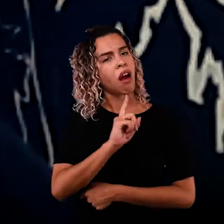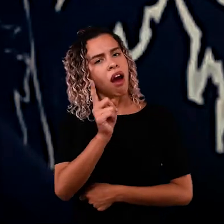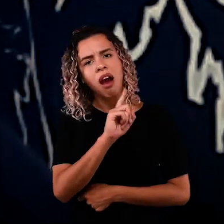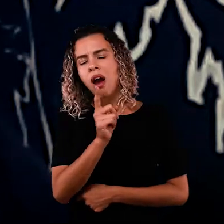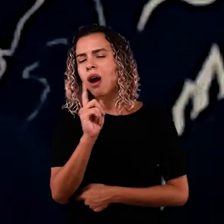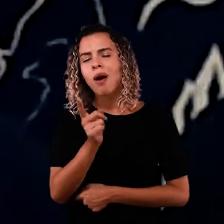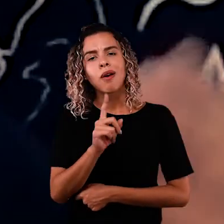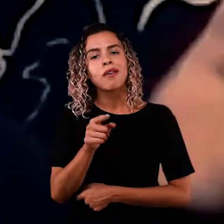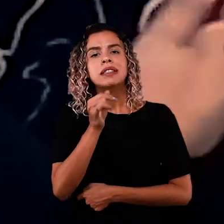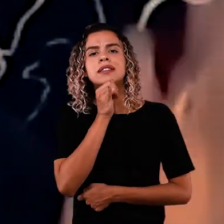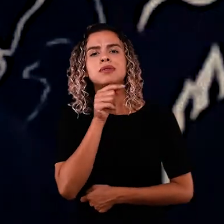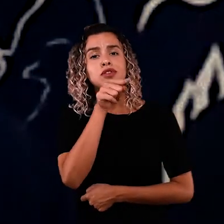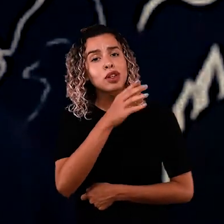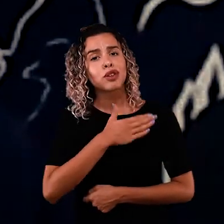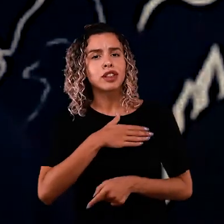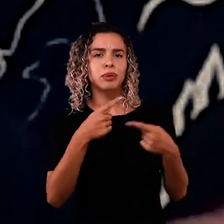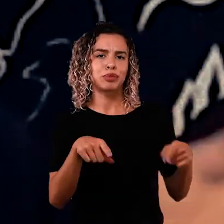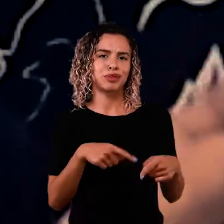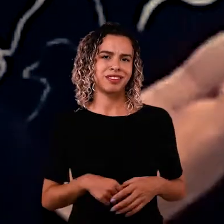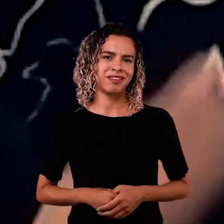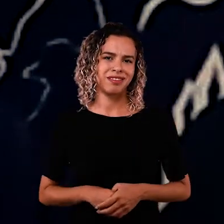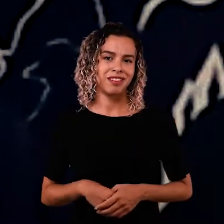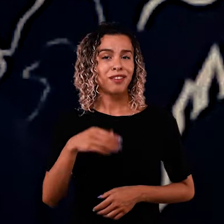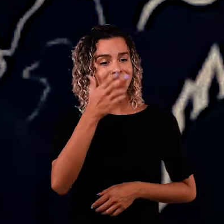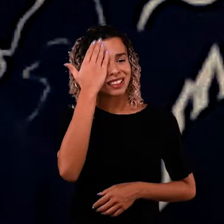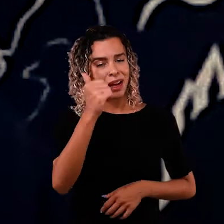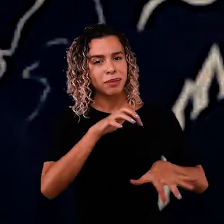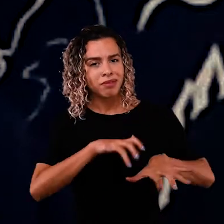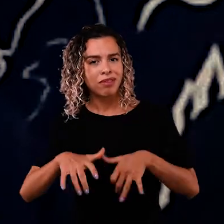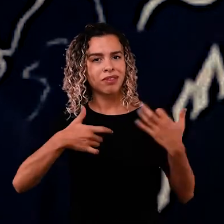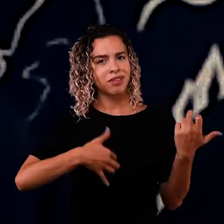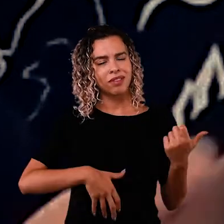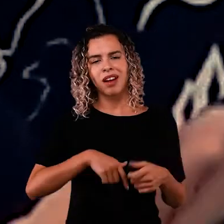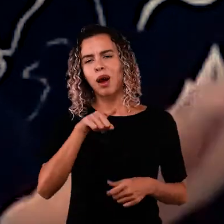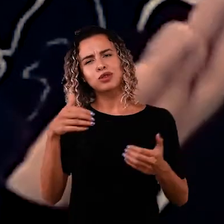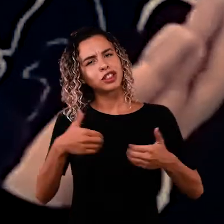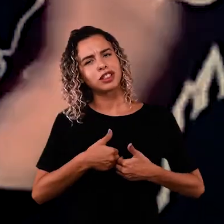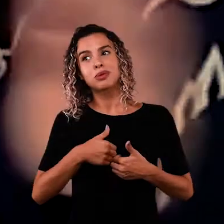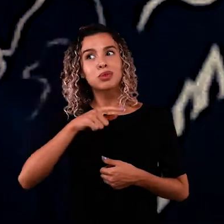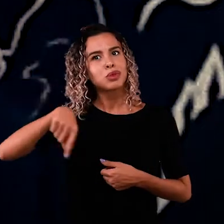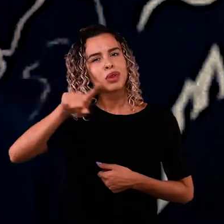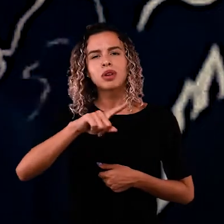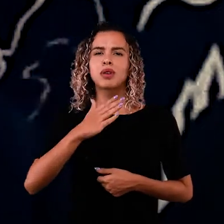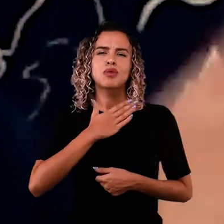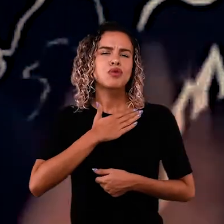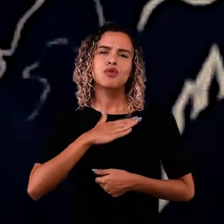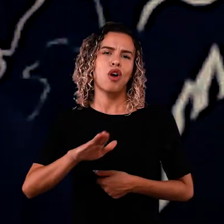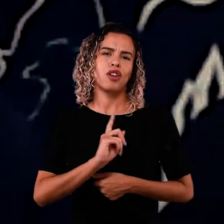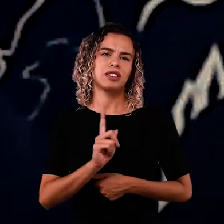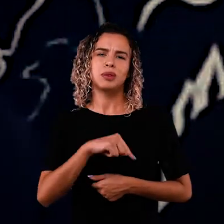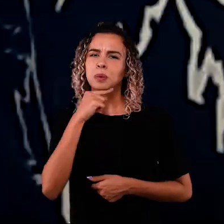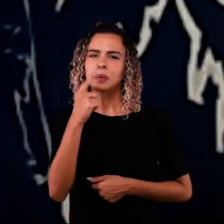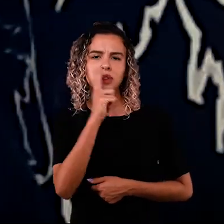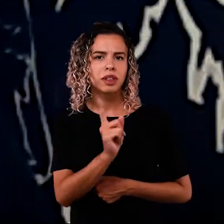porque, por exemplo, eu gostava de música e sabia tocar alguns instrumentos. E ela disse que autista só gosta, mas não consegue